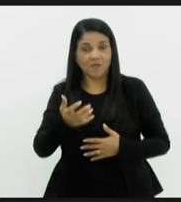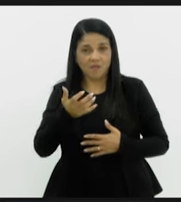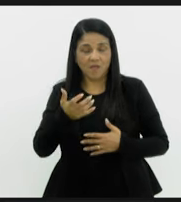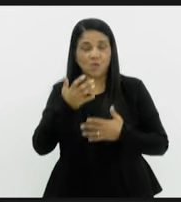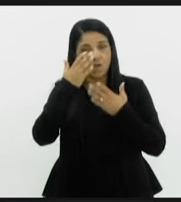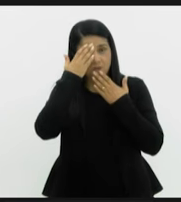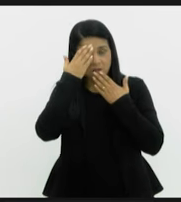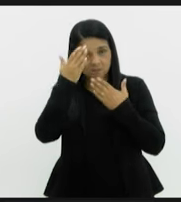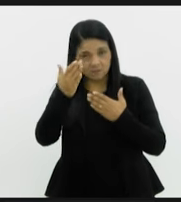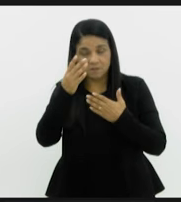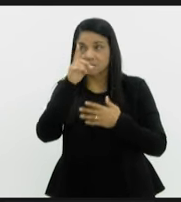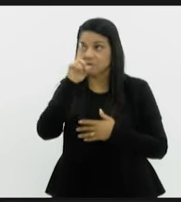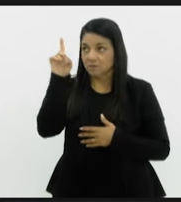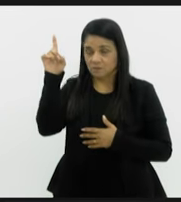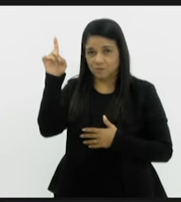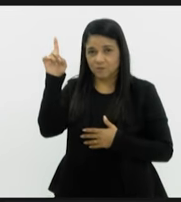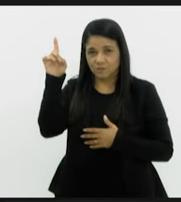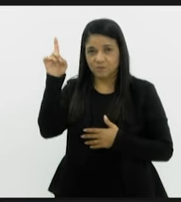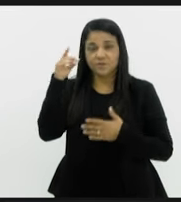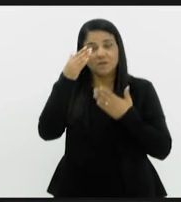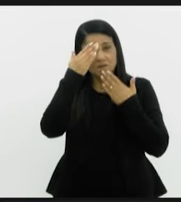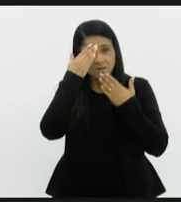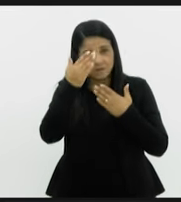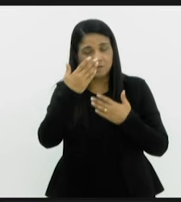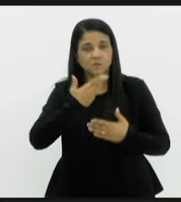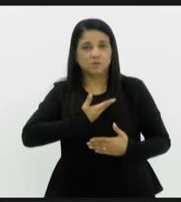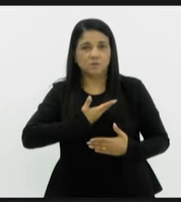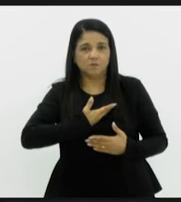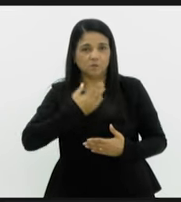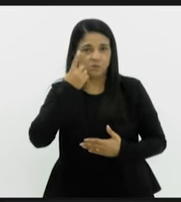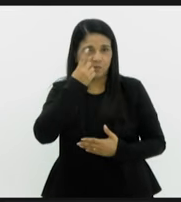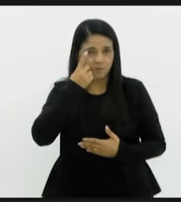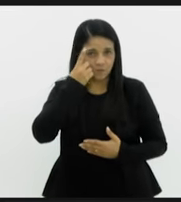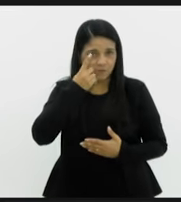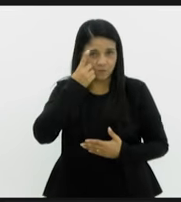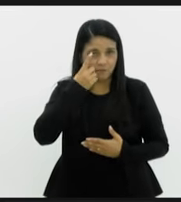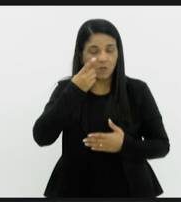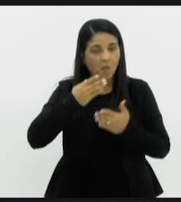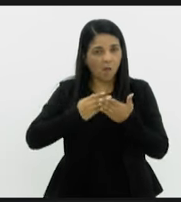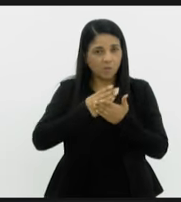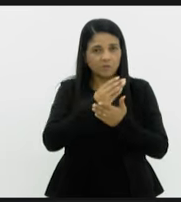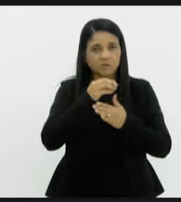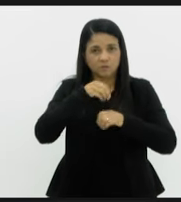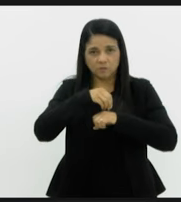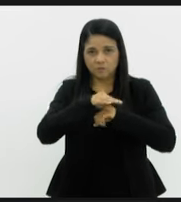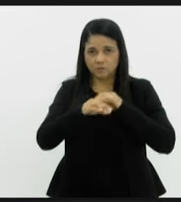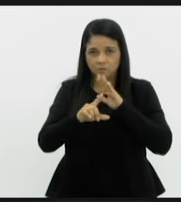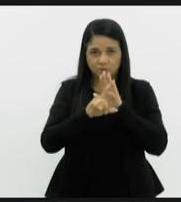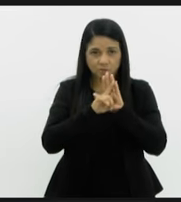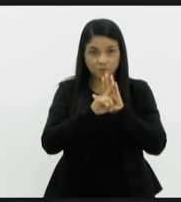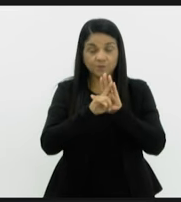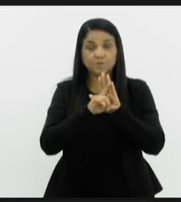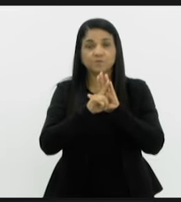primeiramente agradecer a Deus, agradecer a todos os colegas a aprovação da indicação